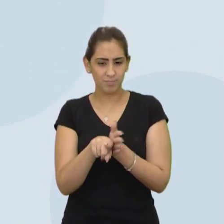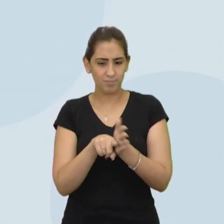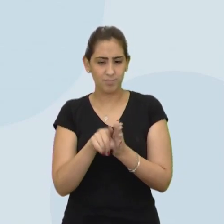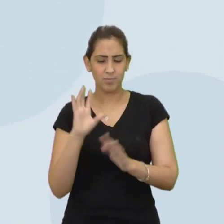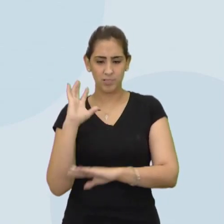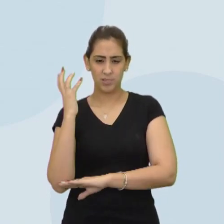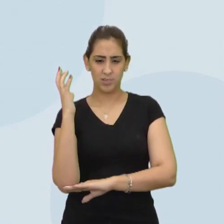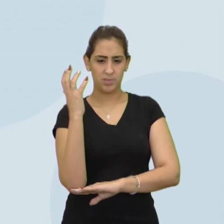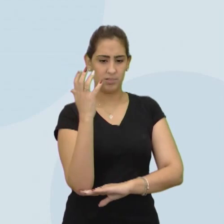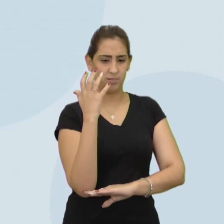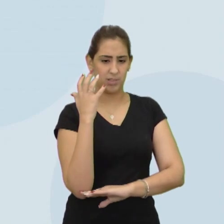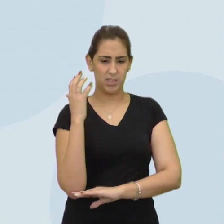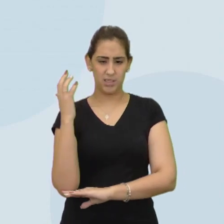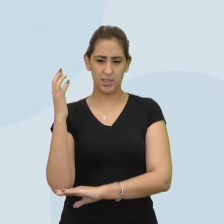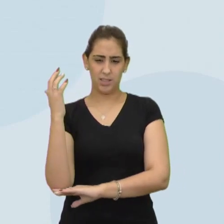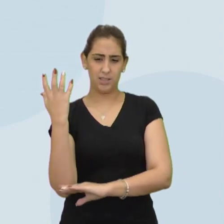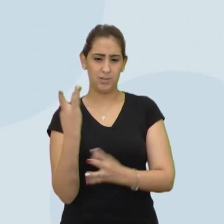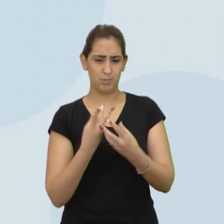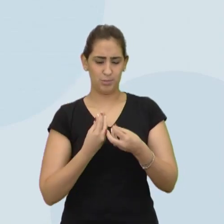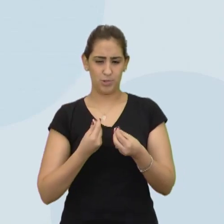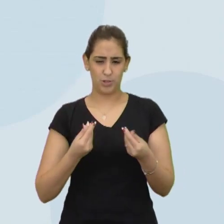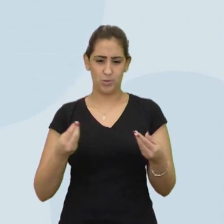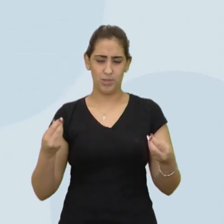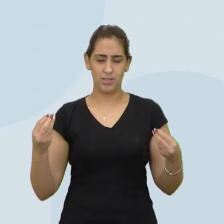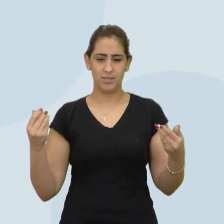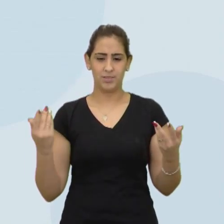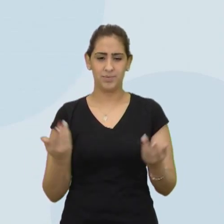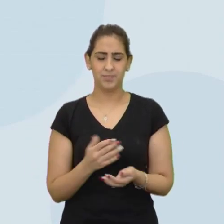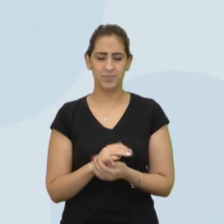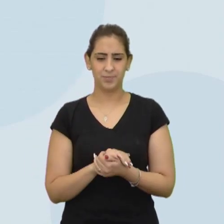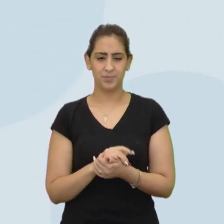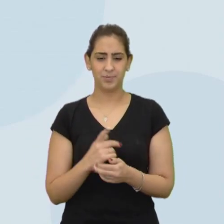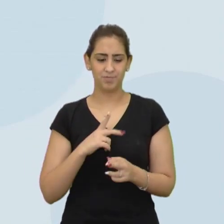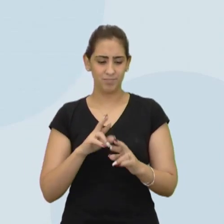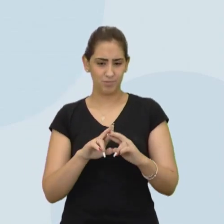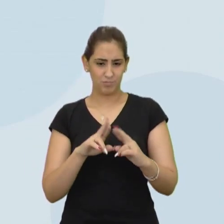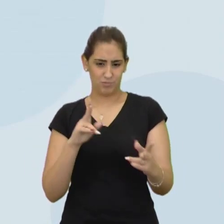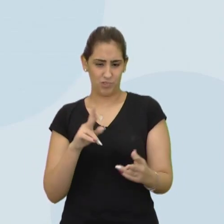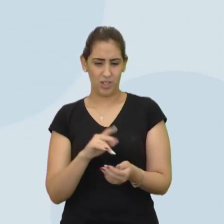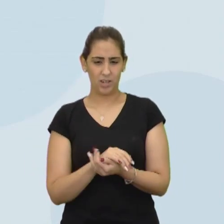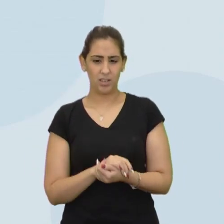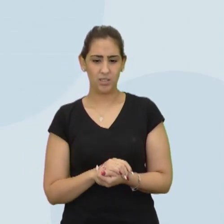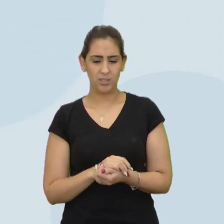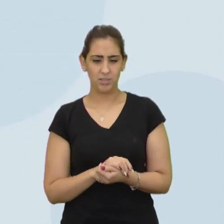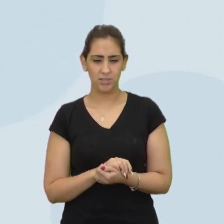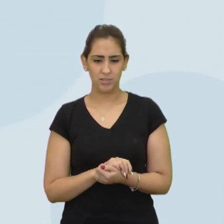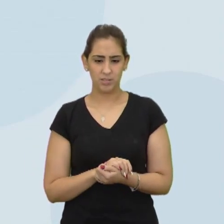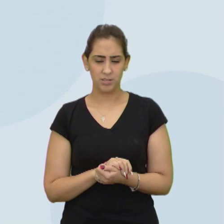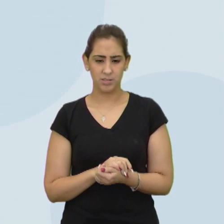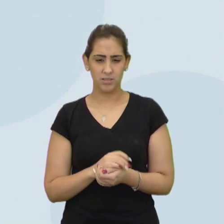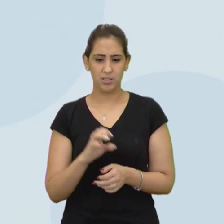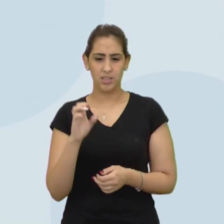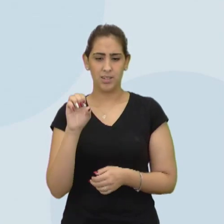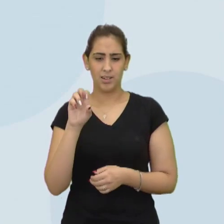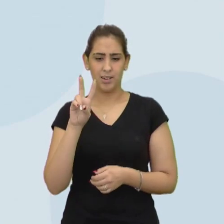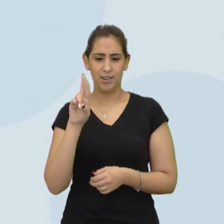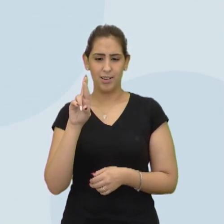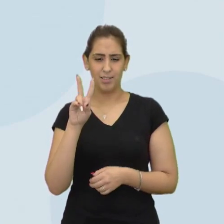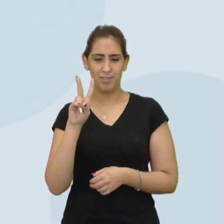natureza botânica, procurar qualidades formais, físicas, distintivas, que tornam as plantas ervas